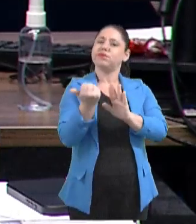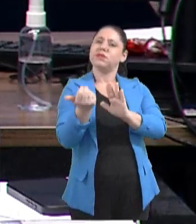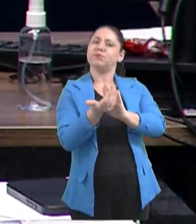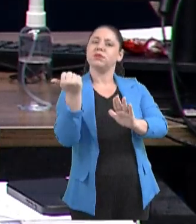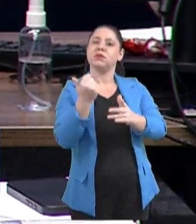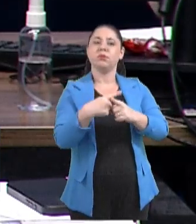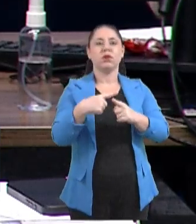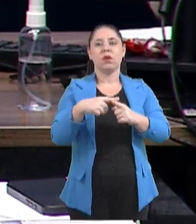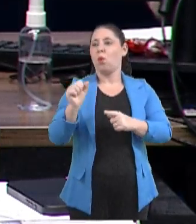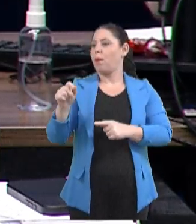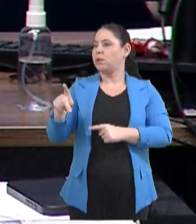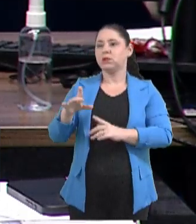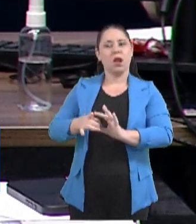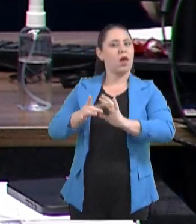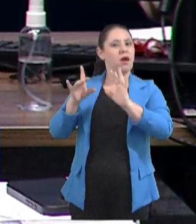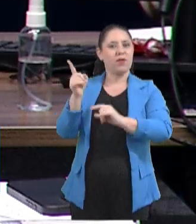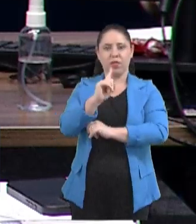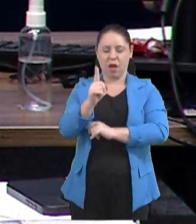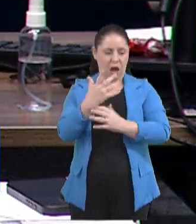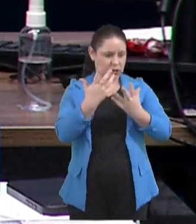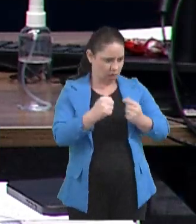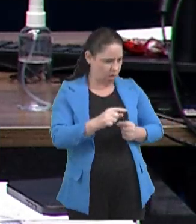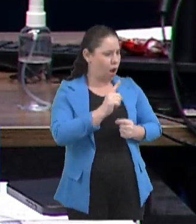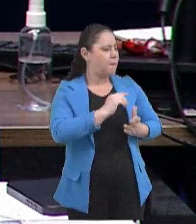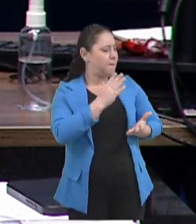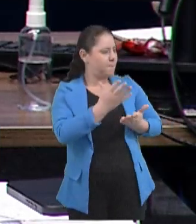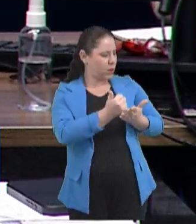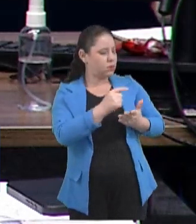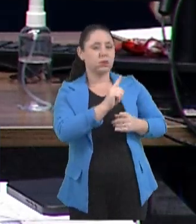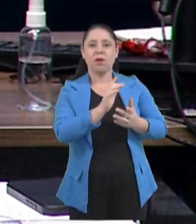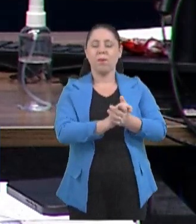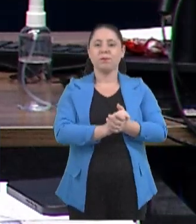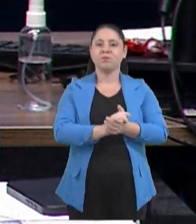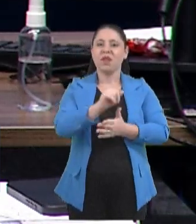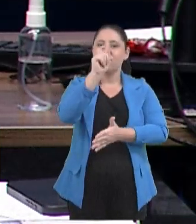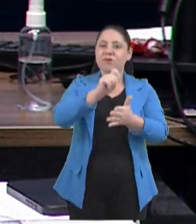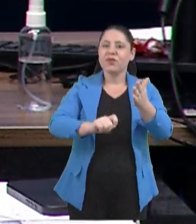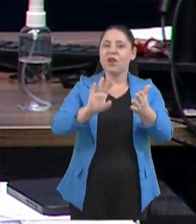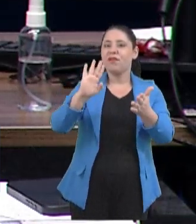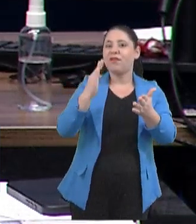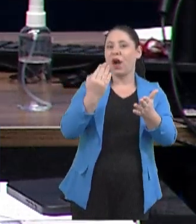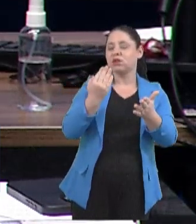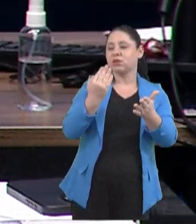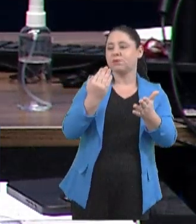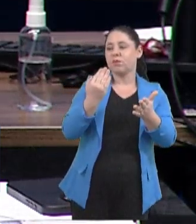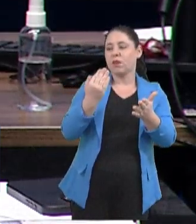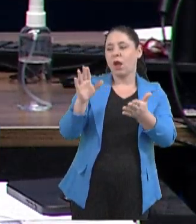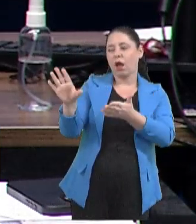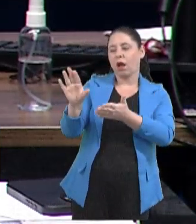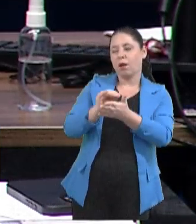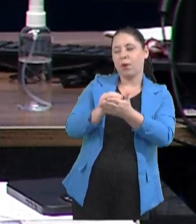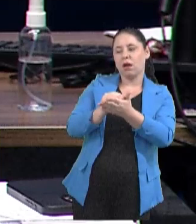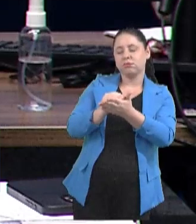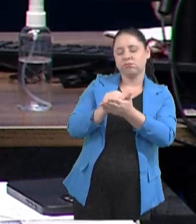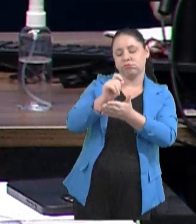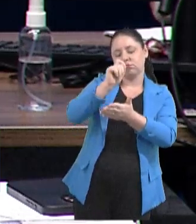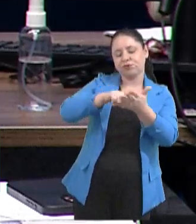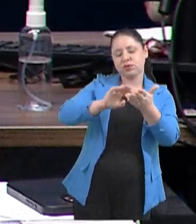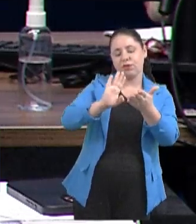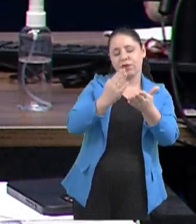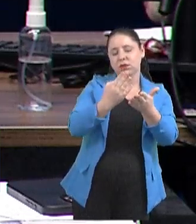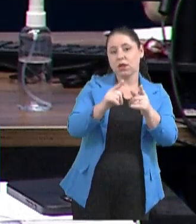porque o aposentado não tinha autorizado esse desconto, né? Falsificaram assinaturas. Então, essas